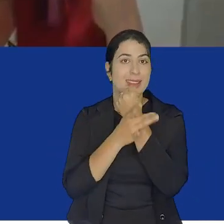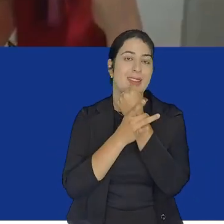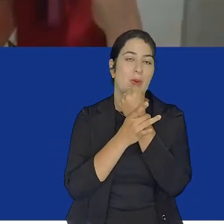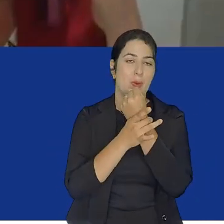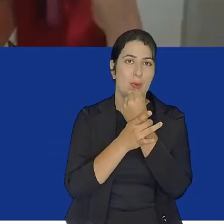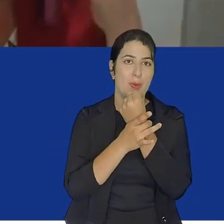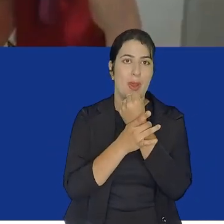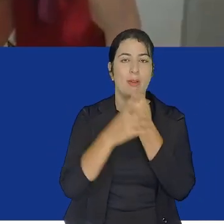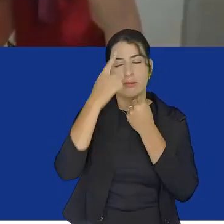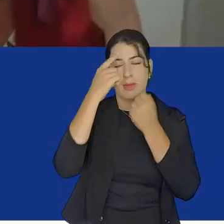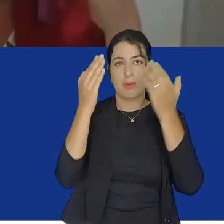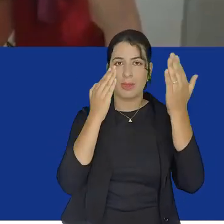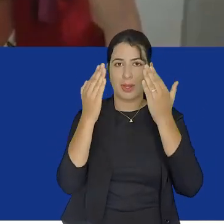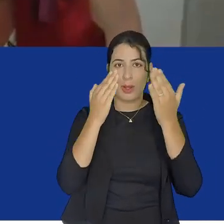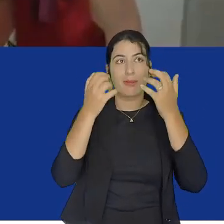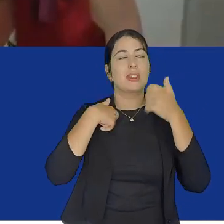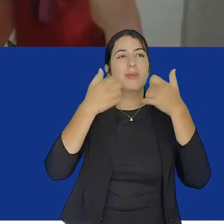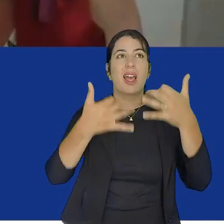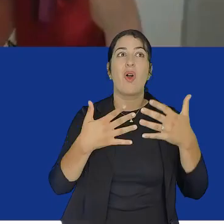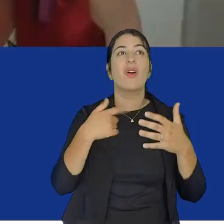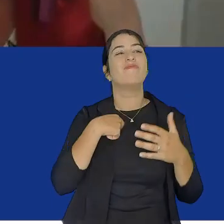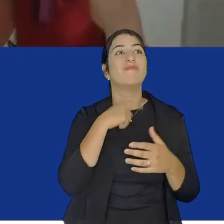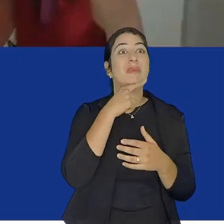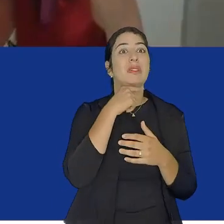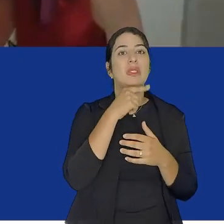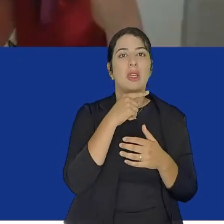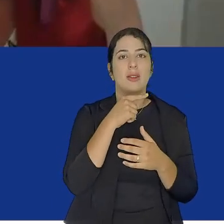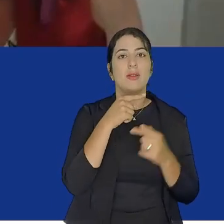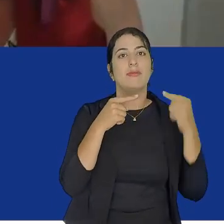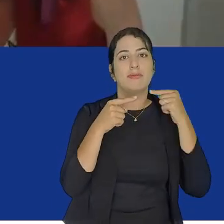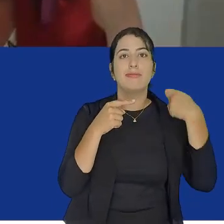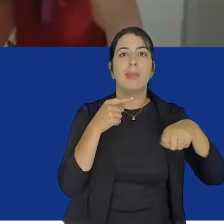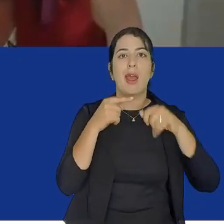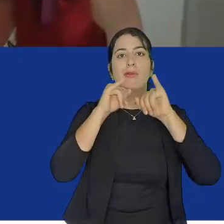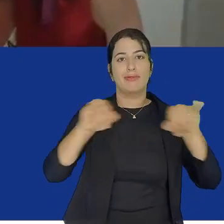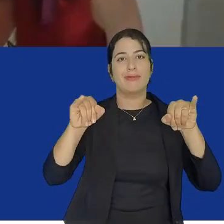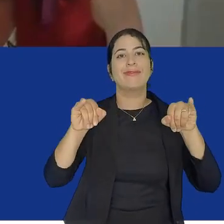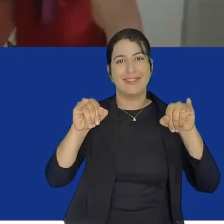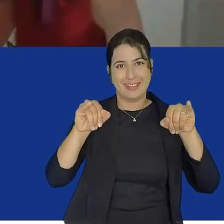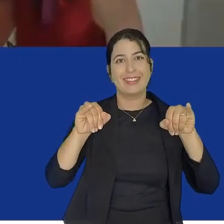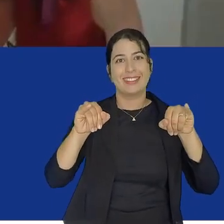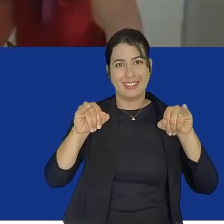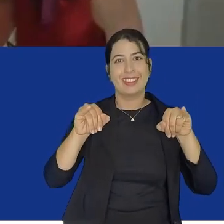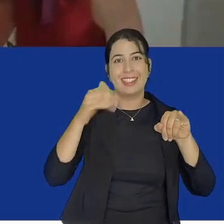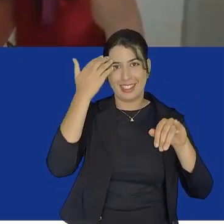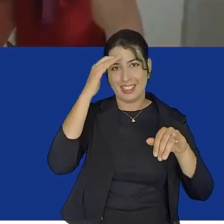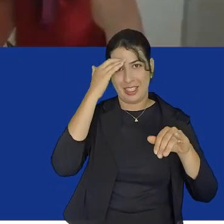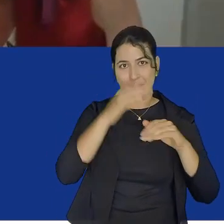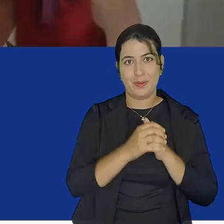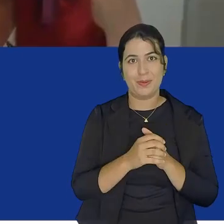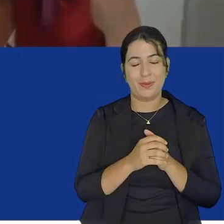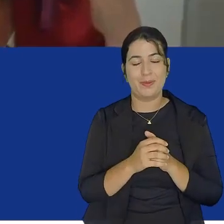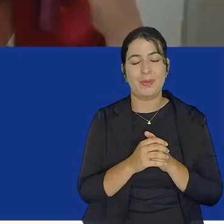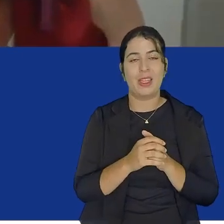dizer, espera aí, não está funcionando aqui, antes da bomba estourar. A gente espera não conseguir estourar todos os prazos, se dá muito mal para